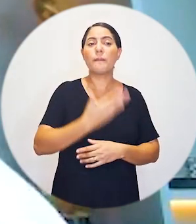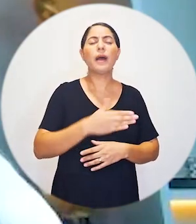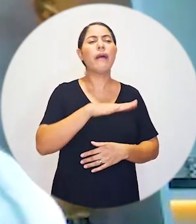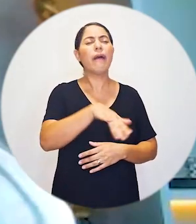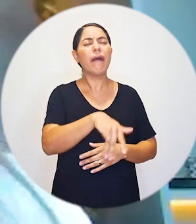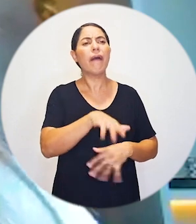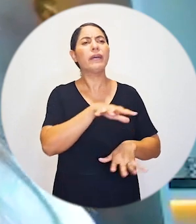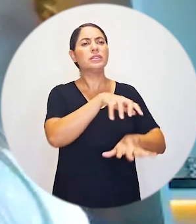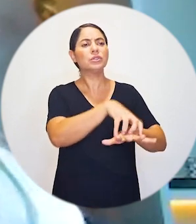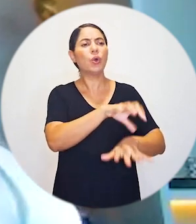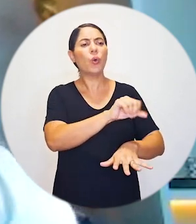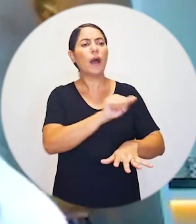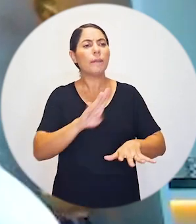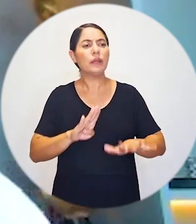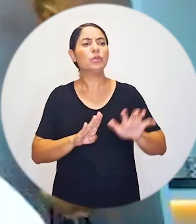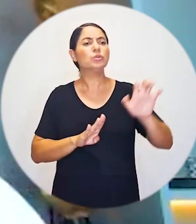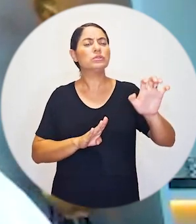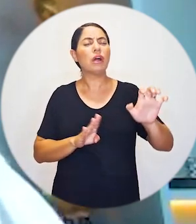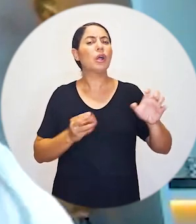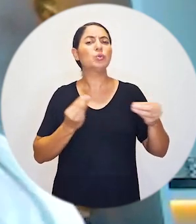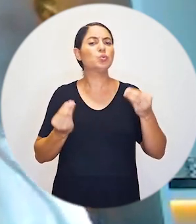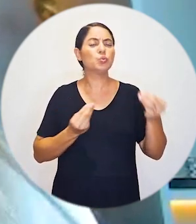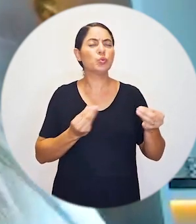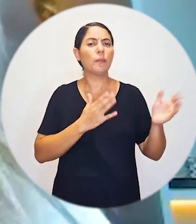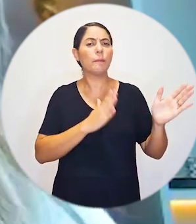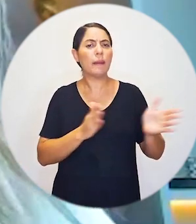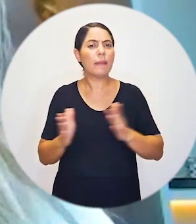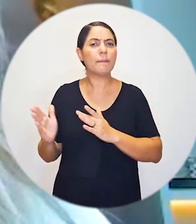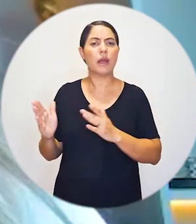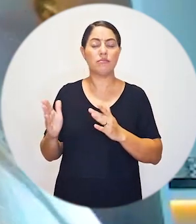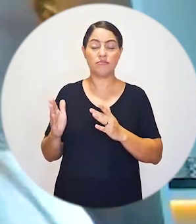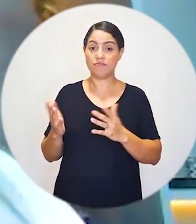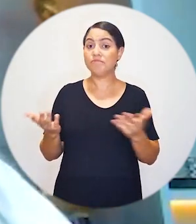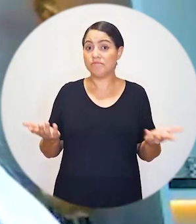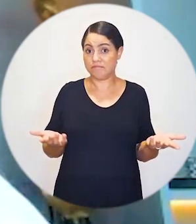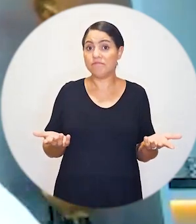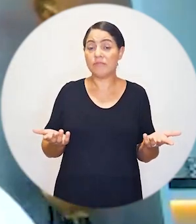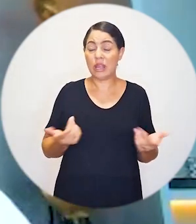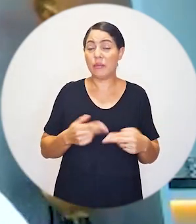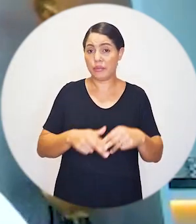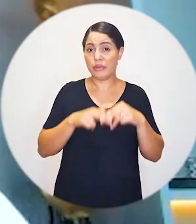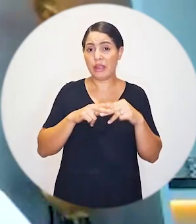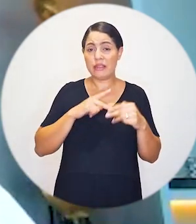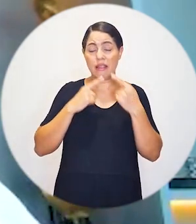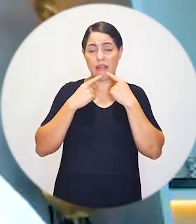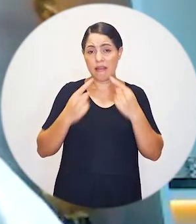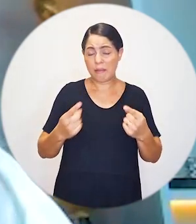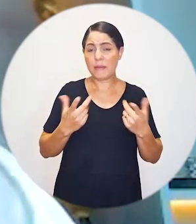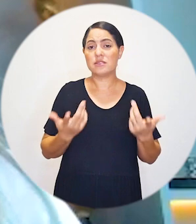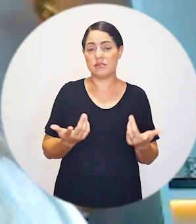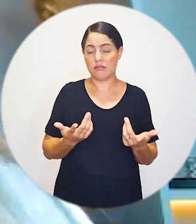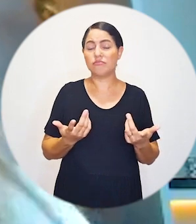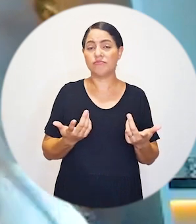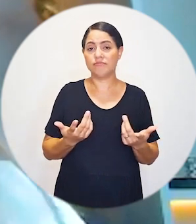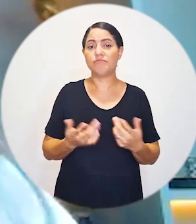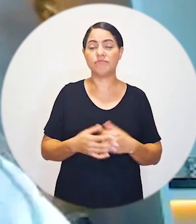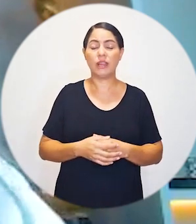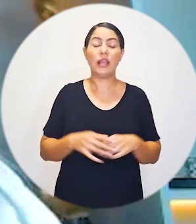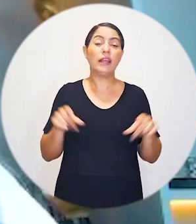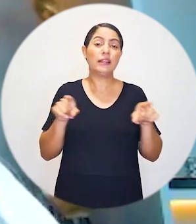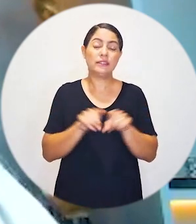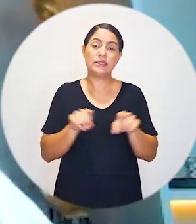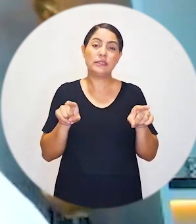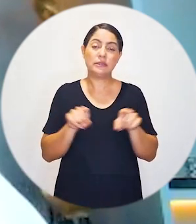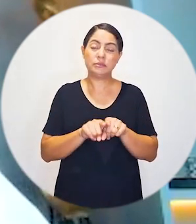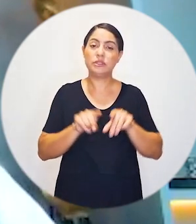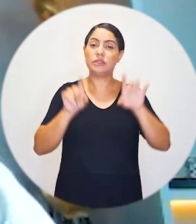seccionais sobre aqueles processos, monitora o andamento desses processos que geraram essas reclamações, né, até o